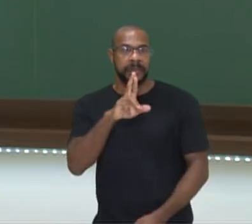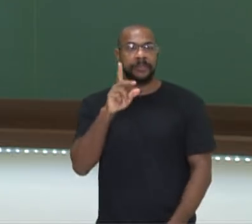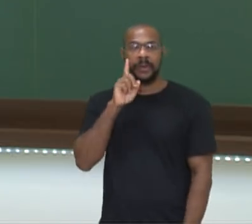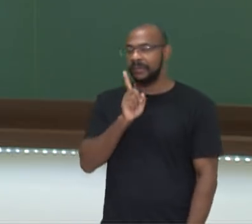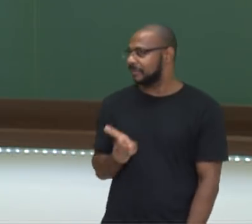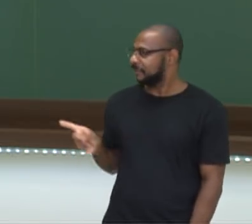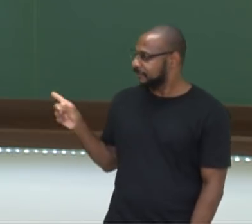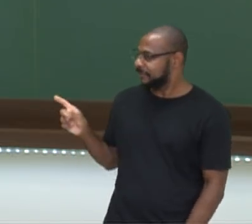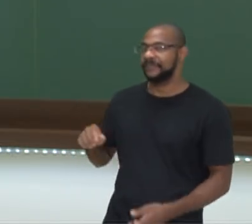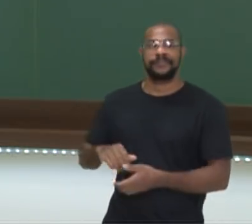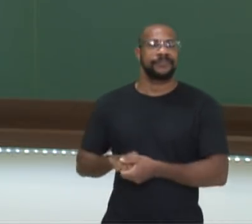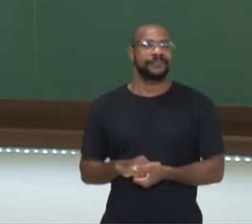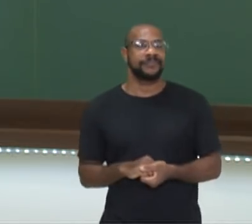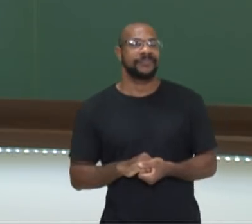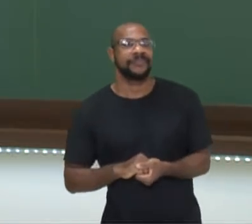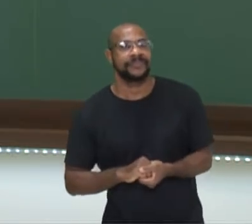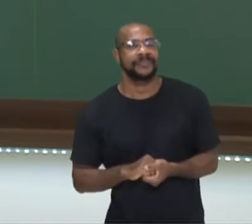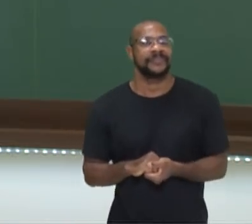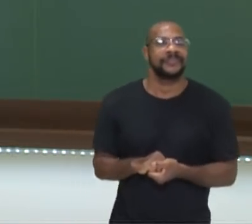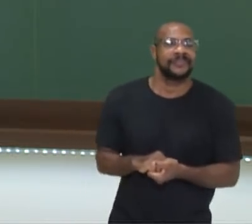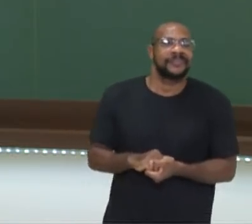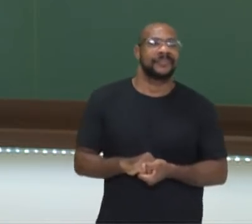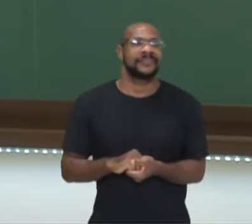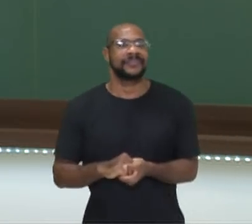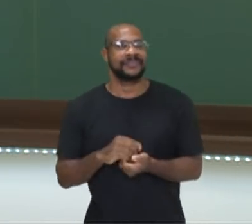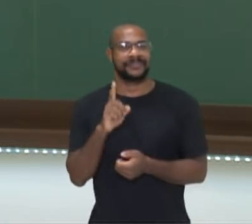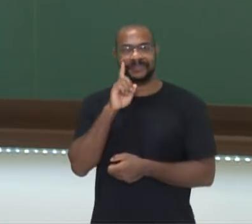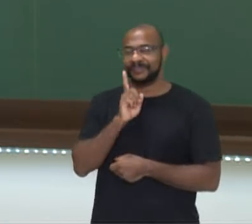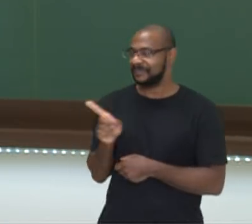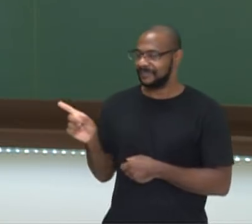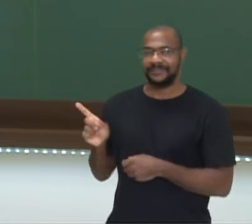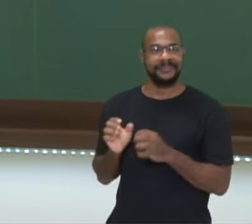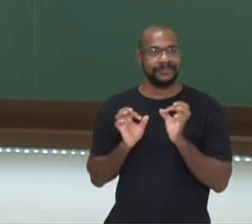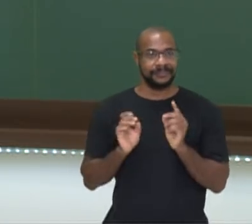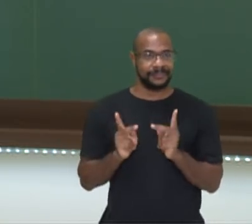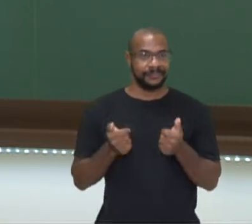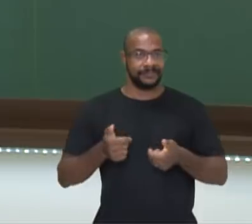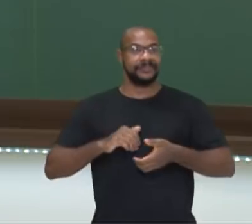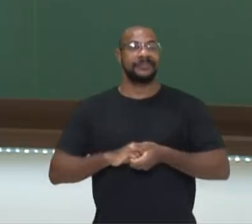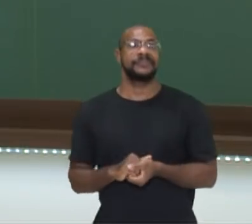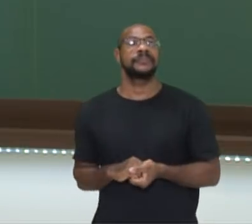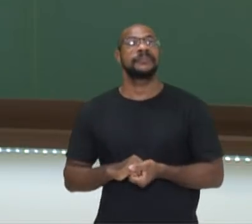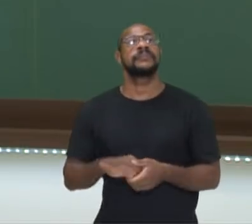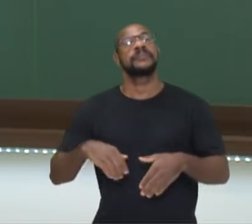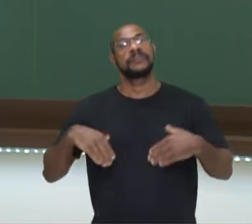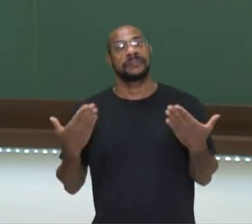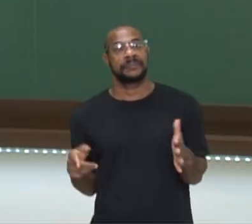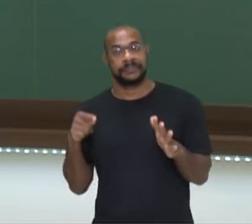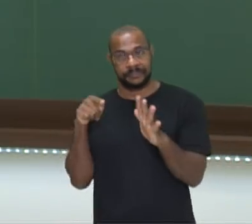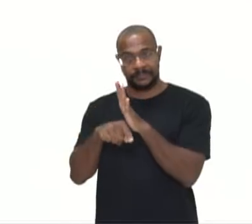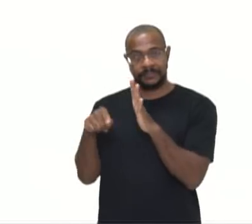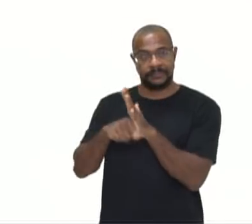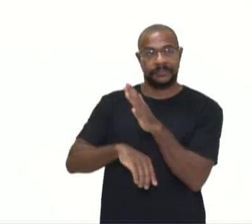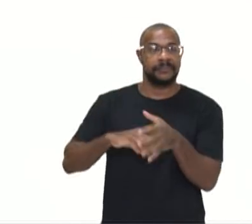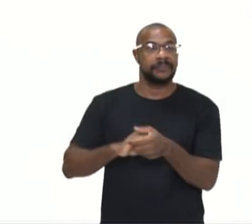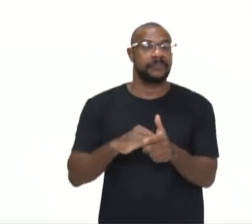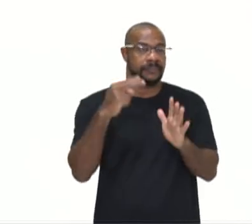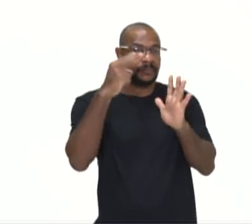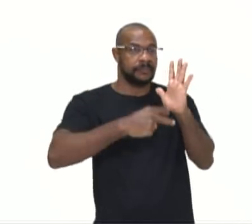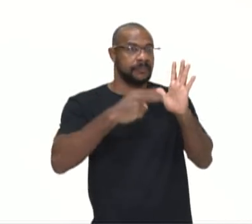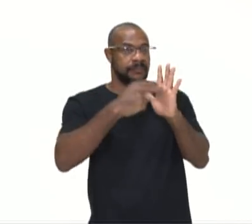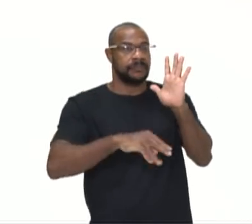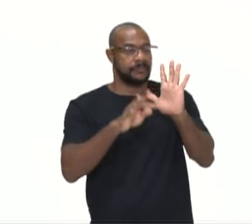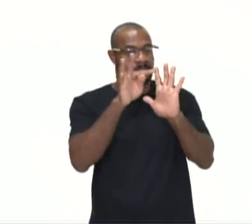CH. O chiado da chuva, o cheiro da chuva. Muito bom! Quiz para você. Leia o trecho.